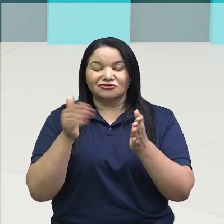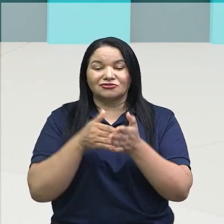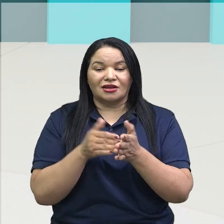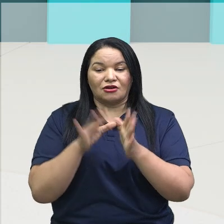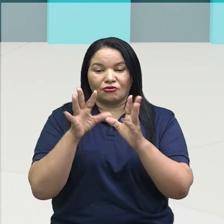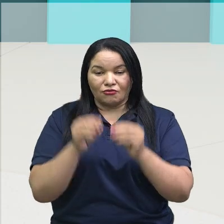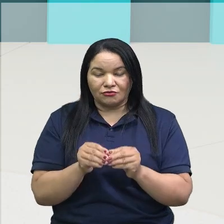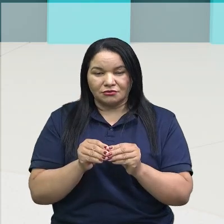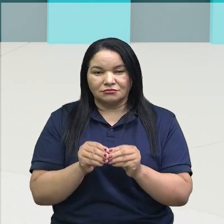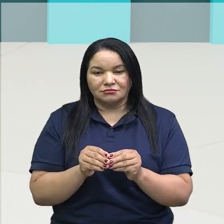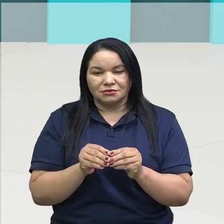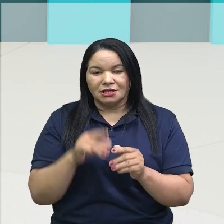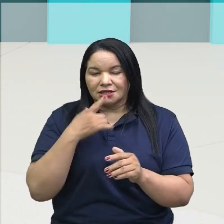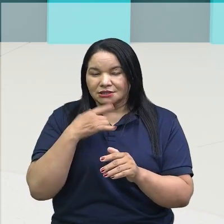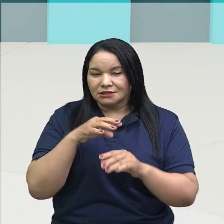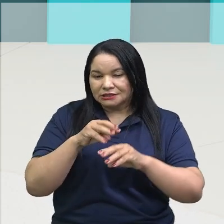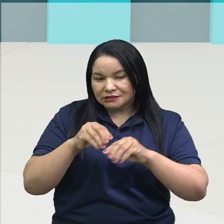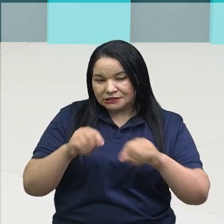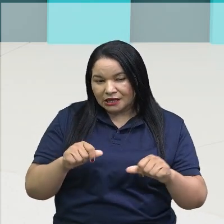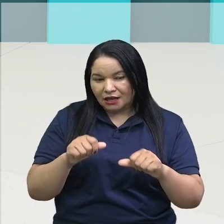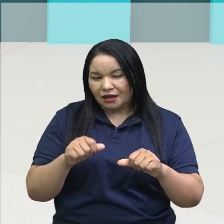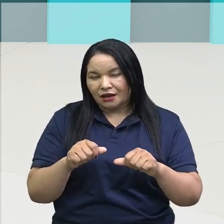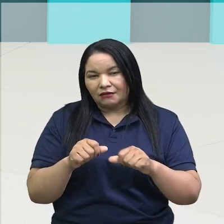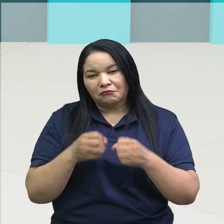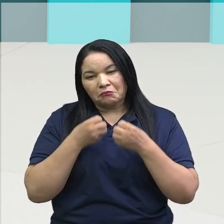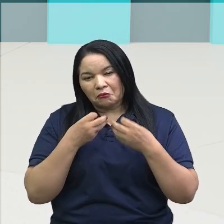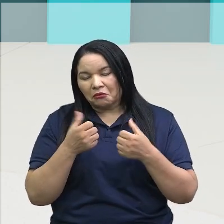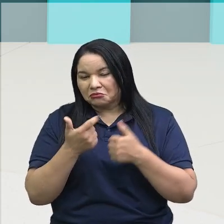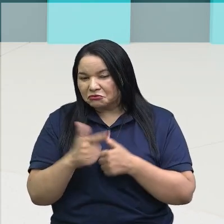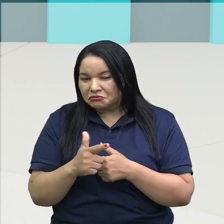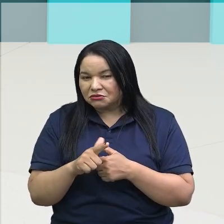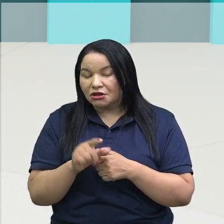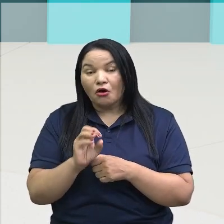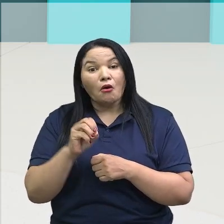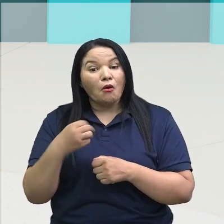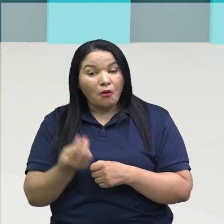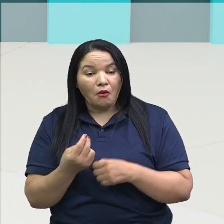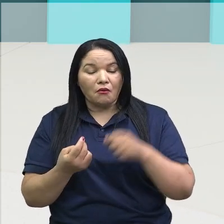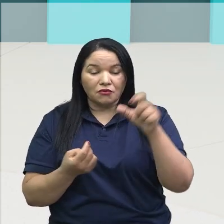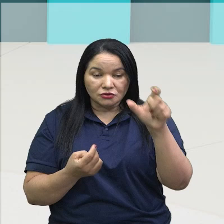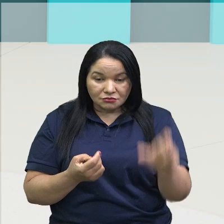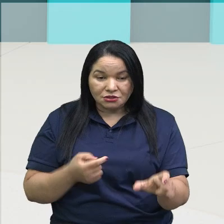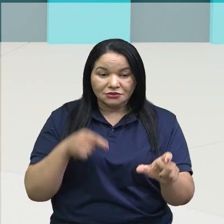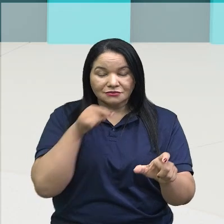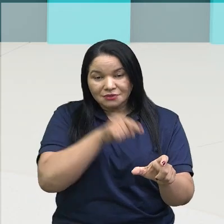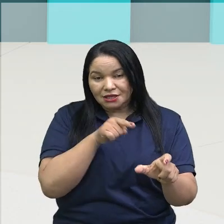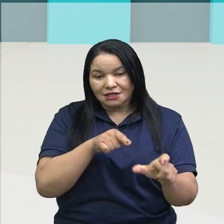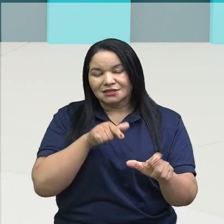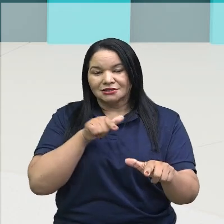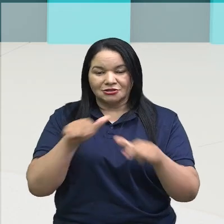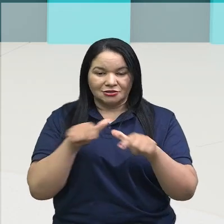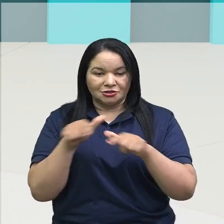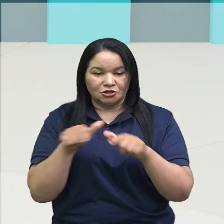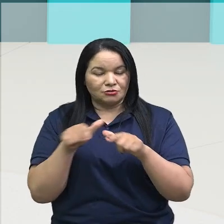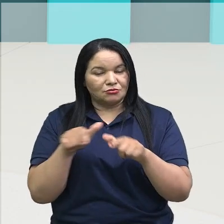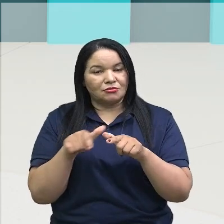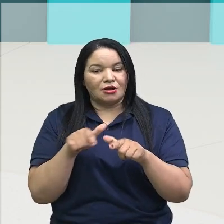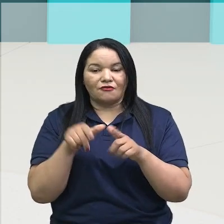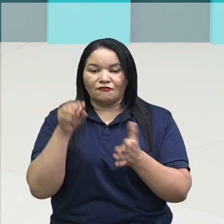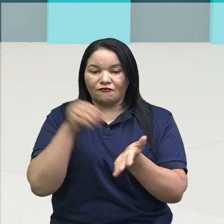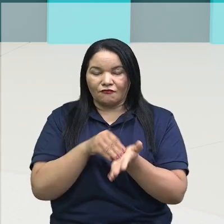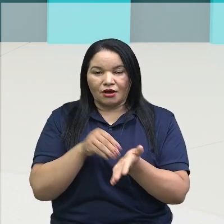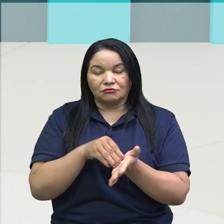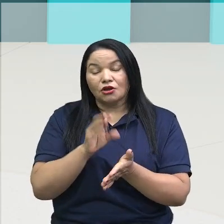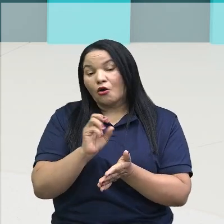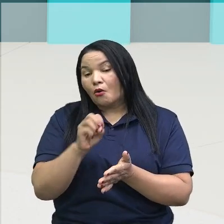que o sal não está salgando? Ou será que são os pregadores que não estão exercendo o seu papel? Ou será que